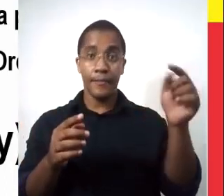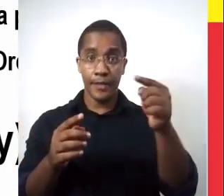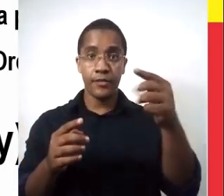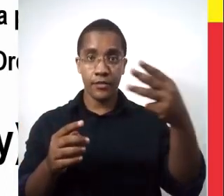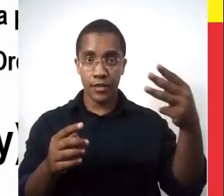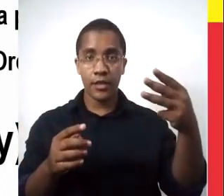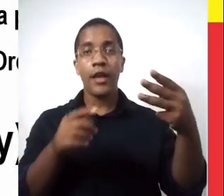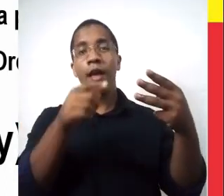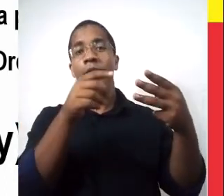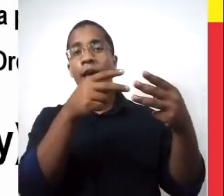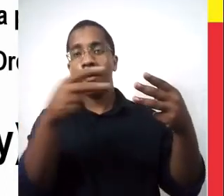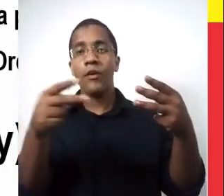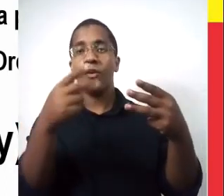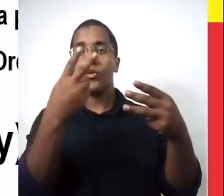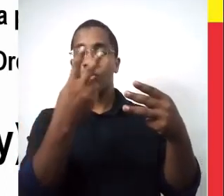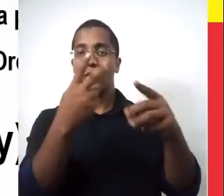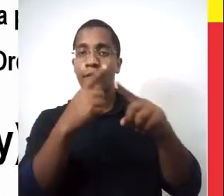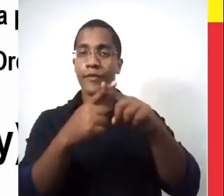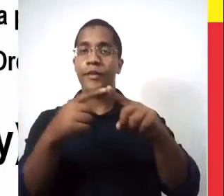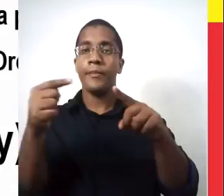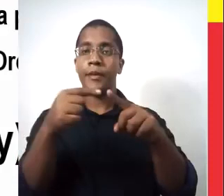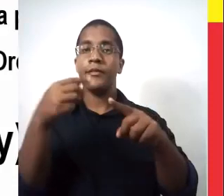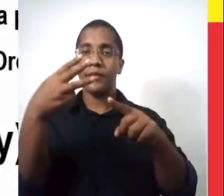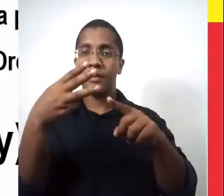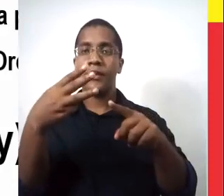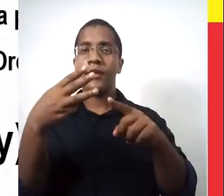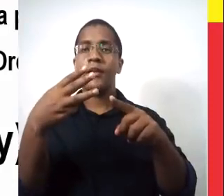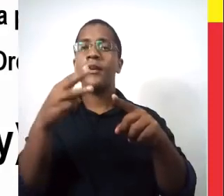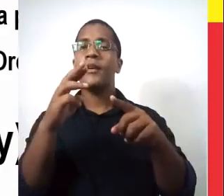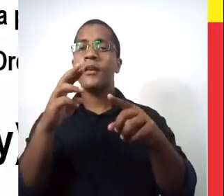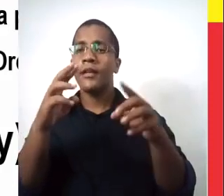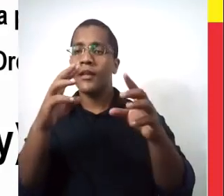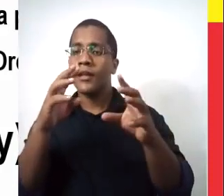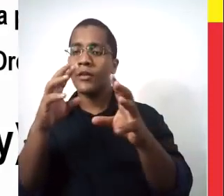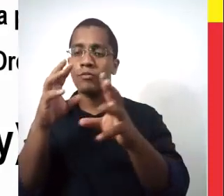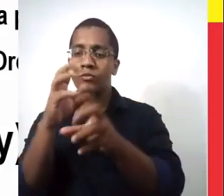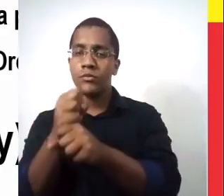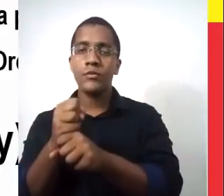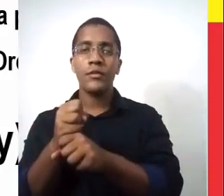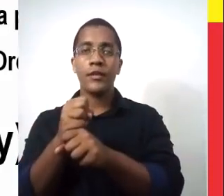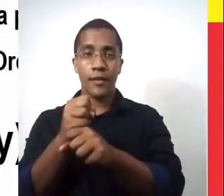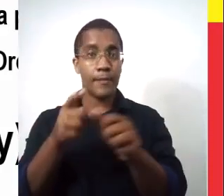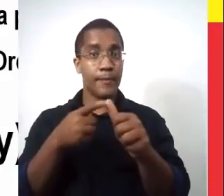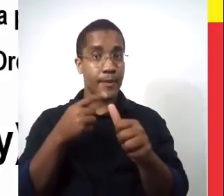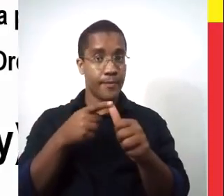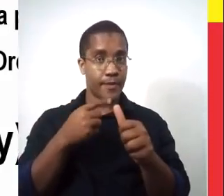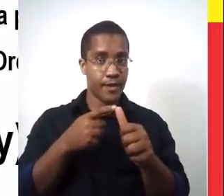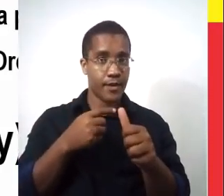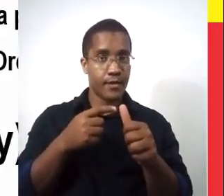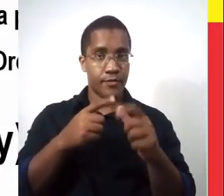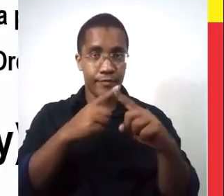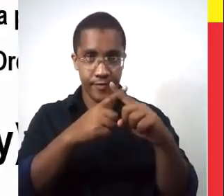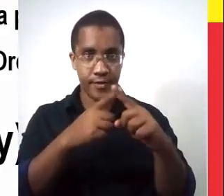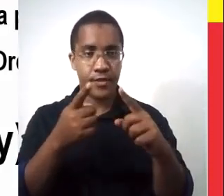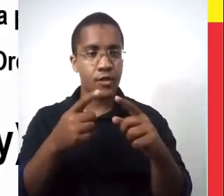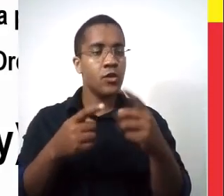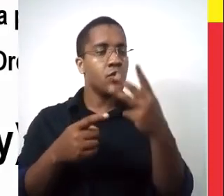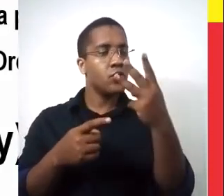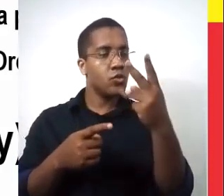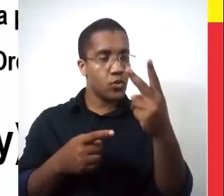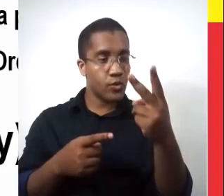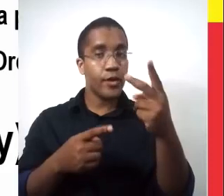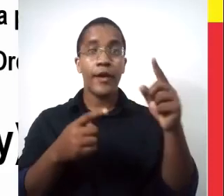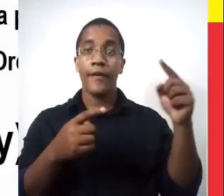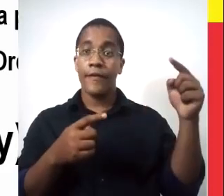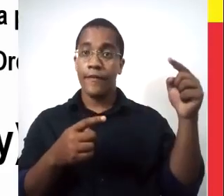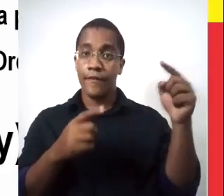2 vezes menos 3, menos 1, que nós fazendo a multiplicação primeiro, 2 vezes menos 3 é